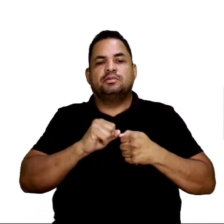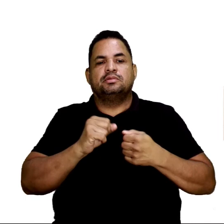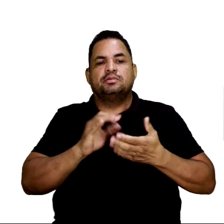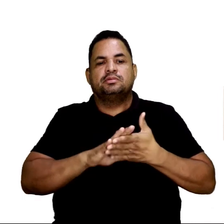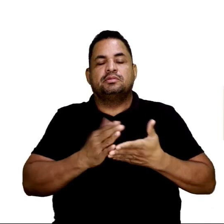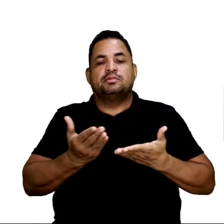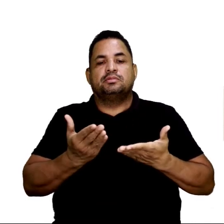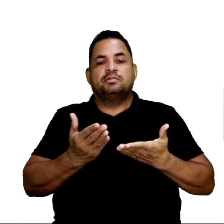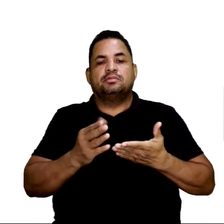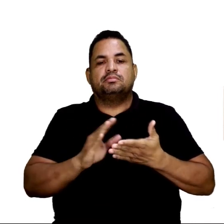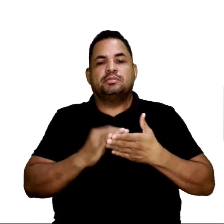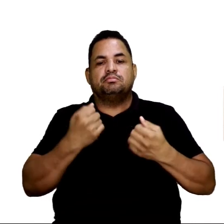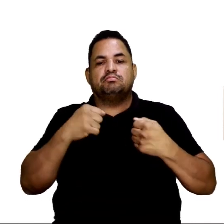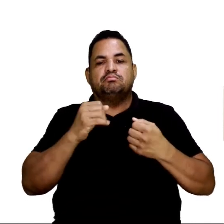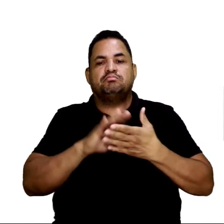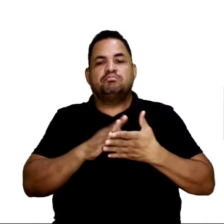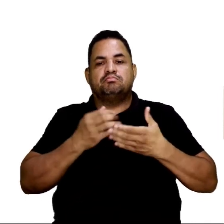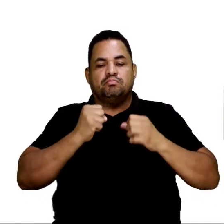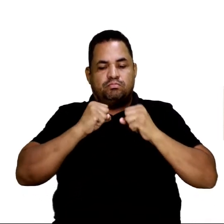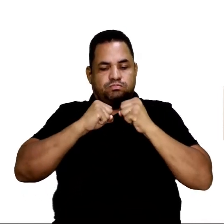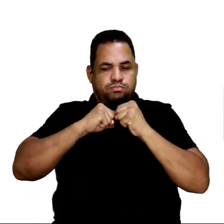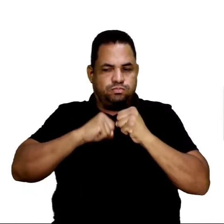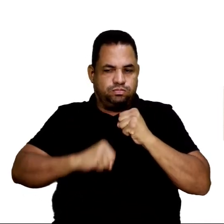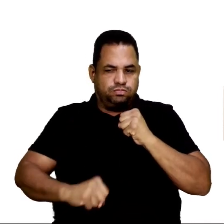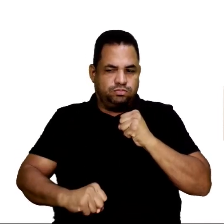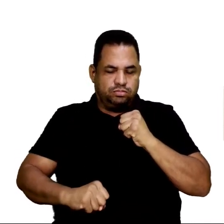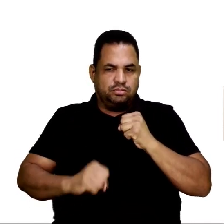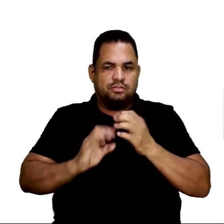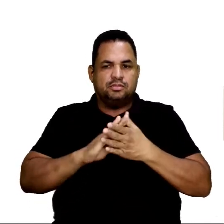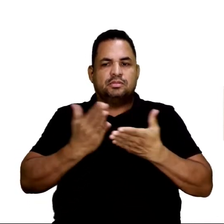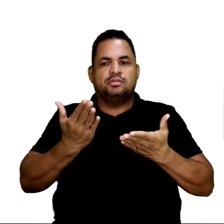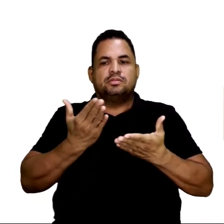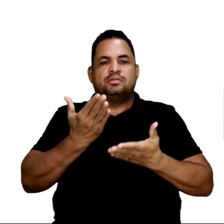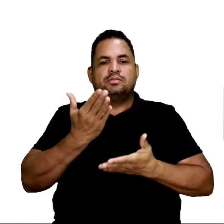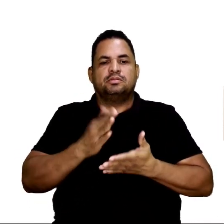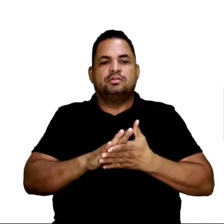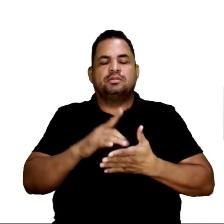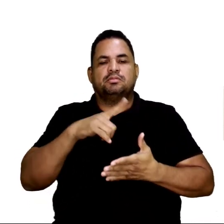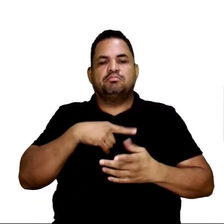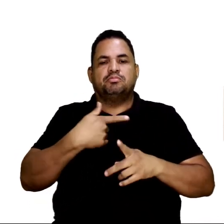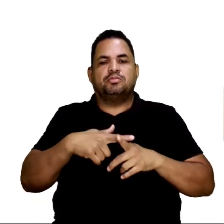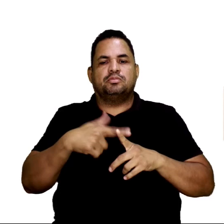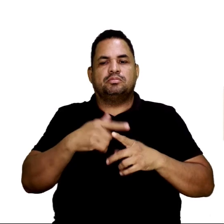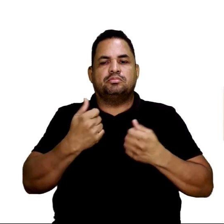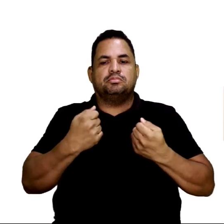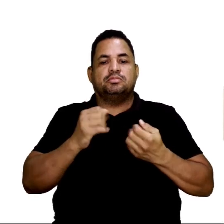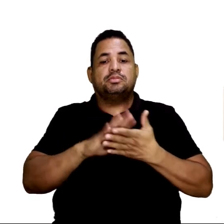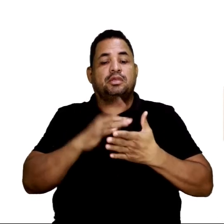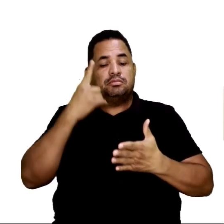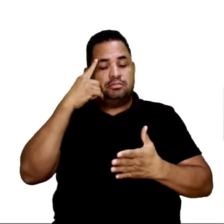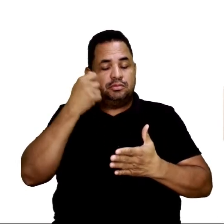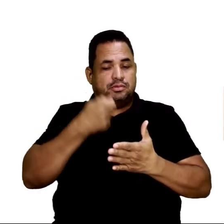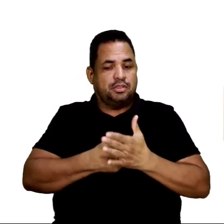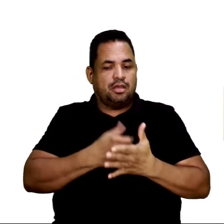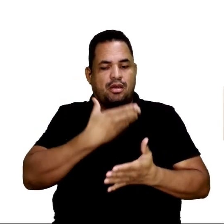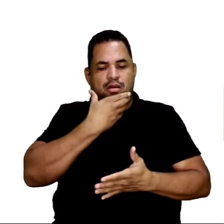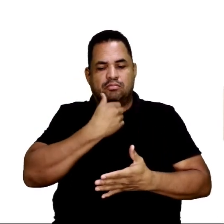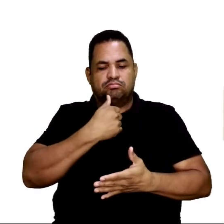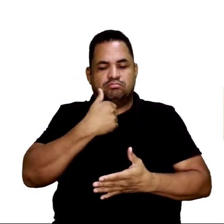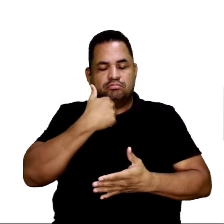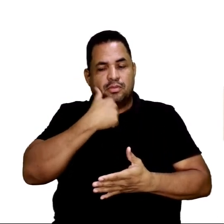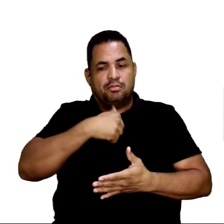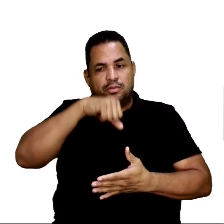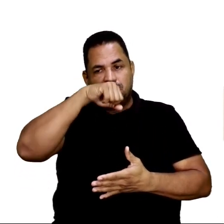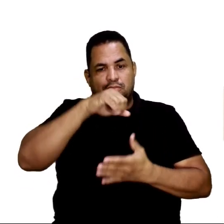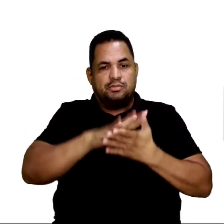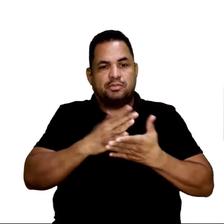cedo e o bastante para permitir o aborto seletivo de um feto defeituoso, se esta for a decisão da mãe e se o procedimento for